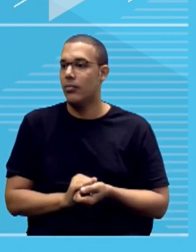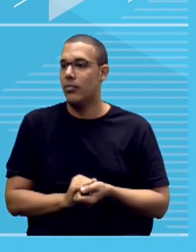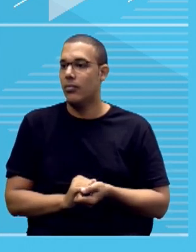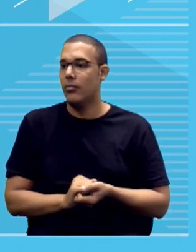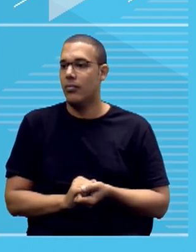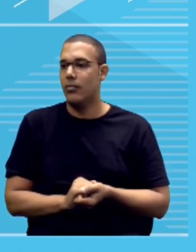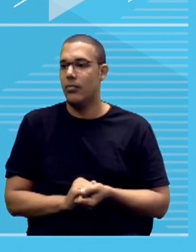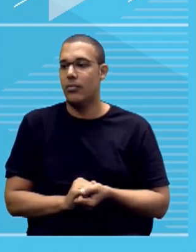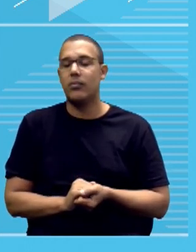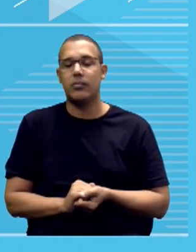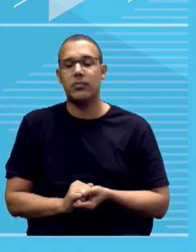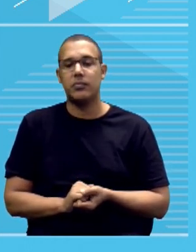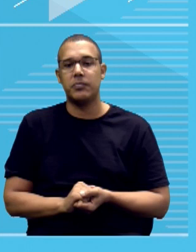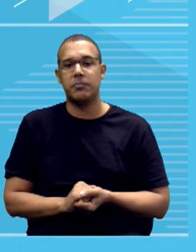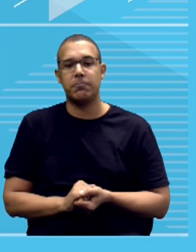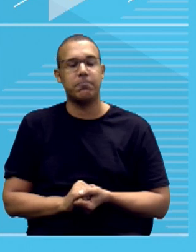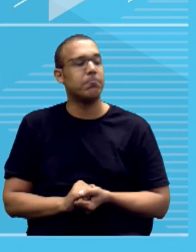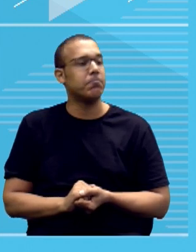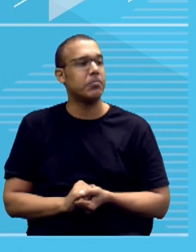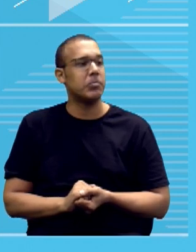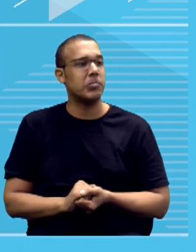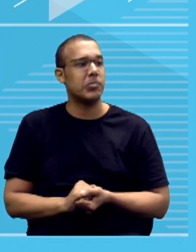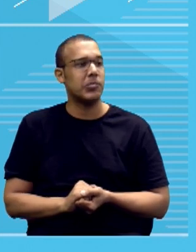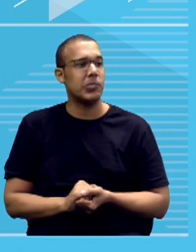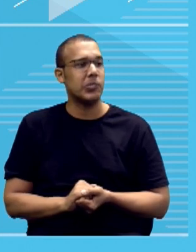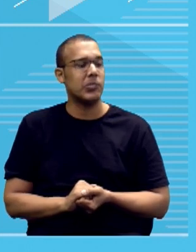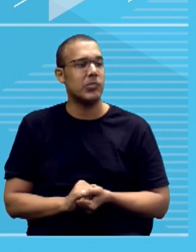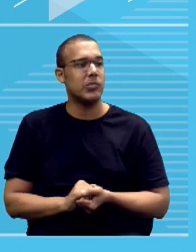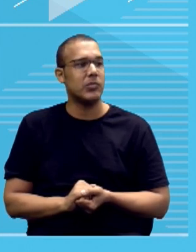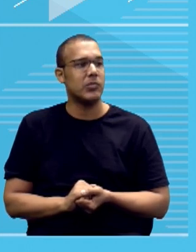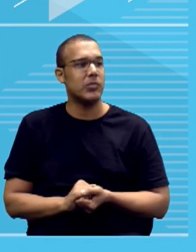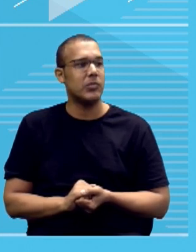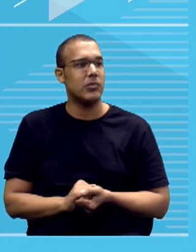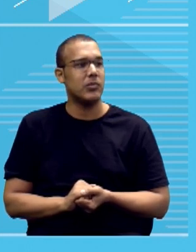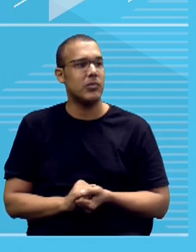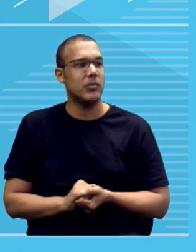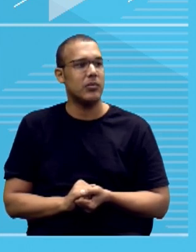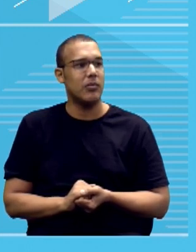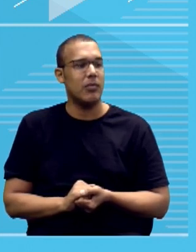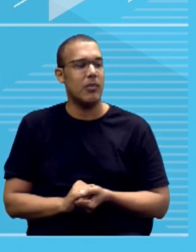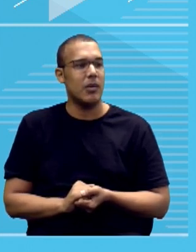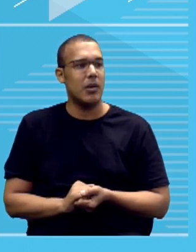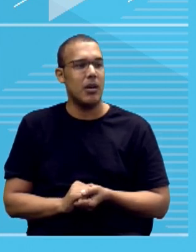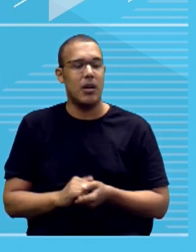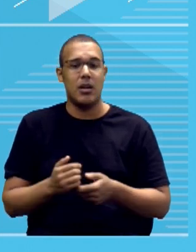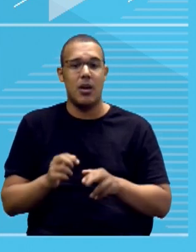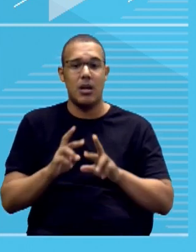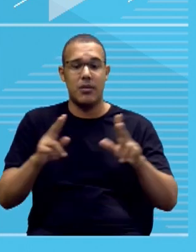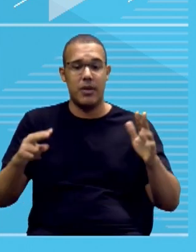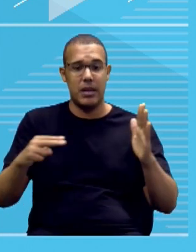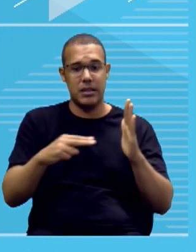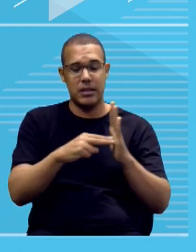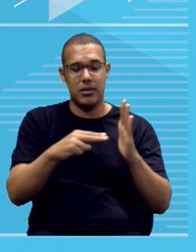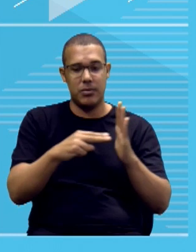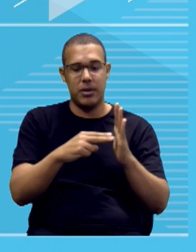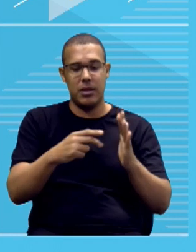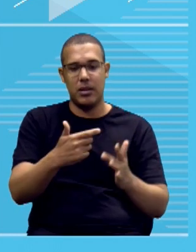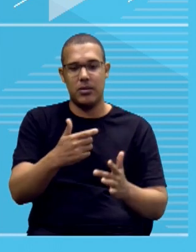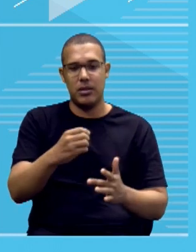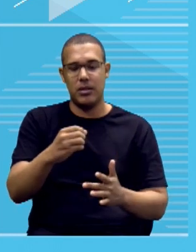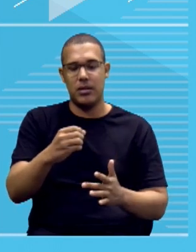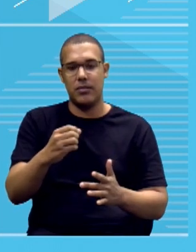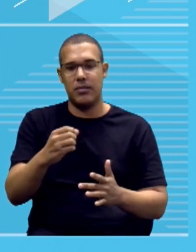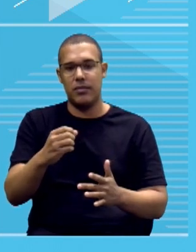quer dizer que a tensão existente na tomada é de 220, ou seja, a diferença na tomada é de 220